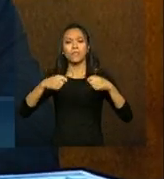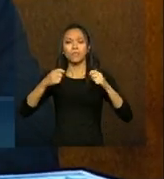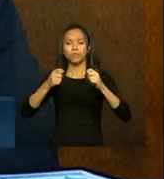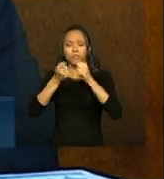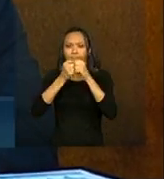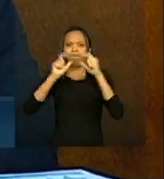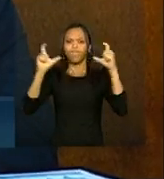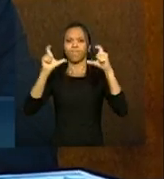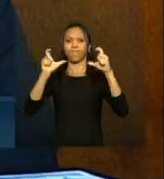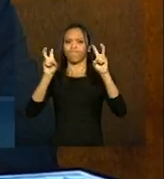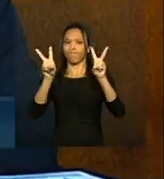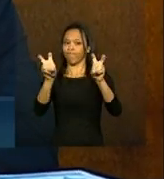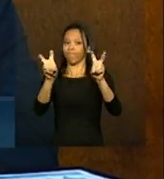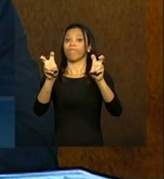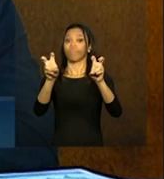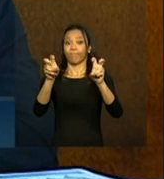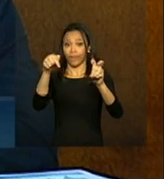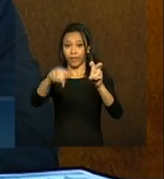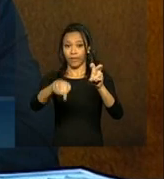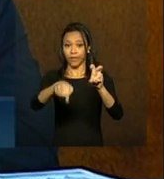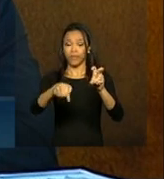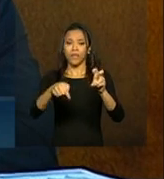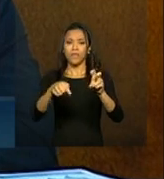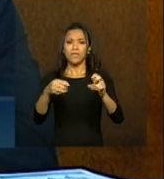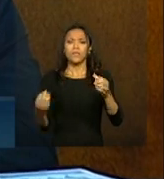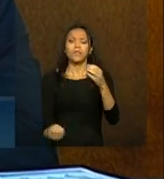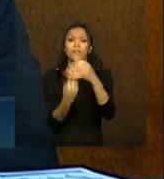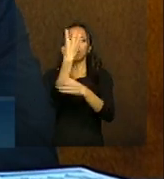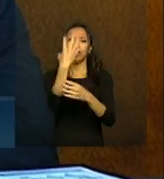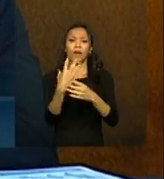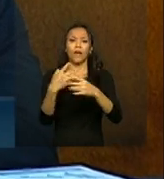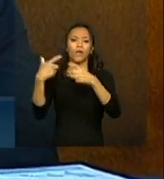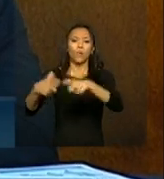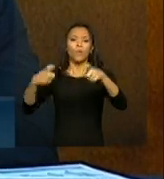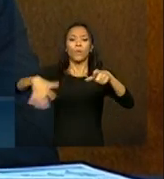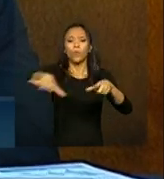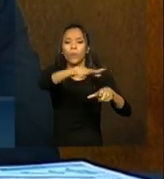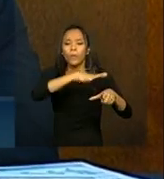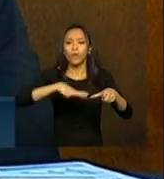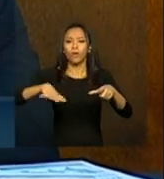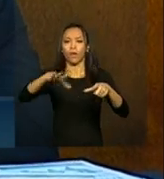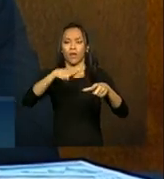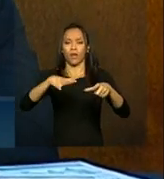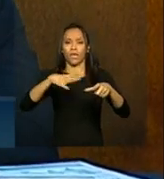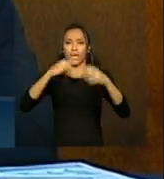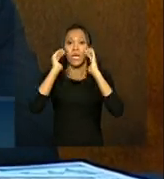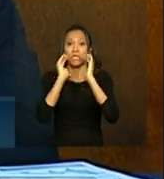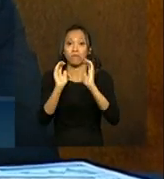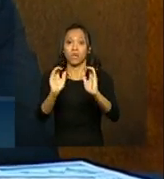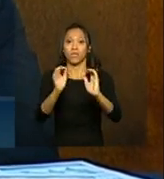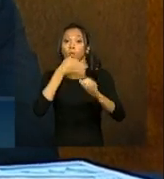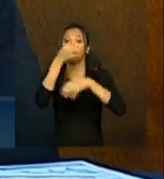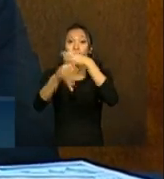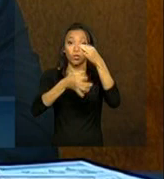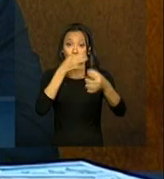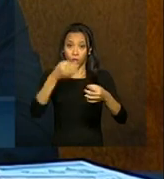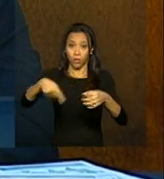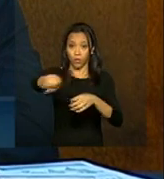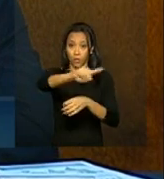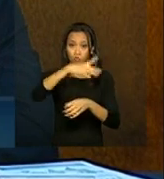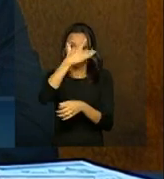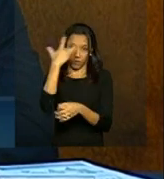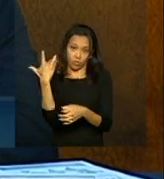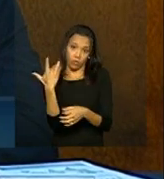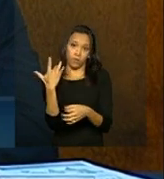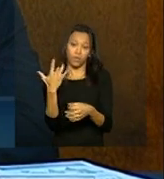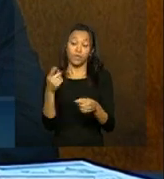momento é que criar instâncias de participação social, instâncias que respeite o protagonismo da sociedade civil